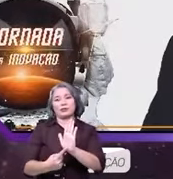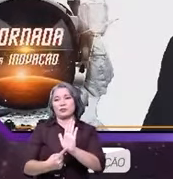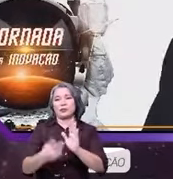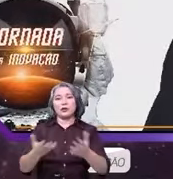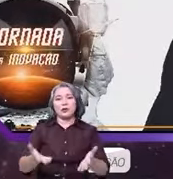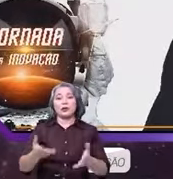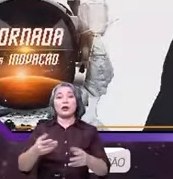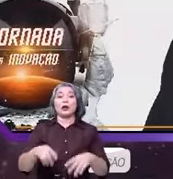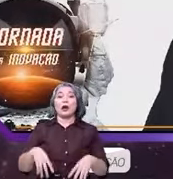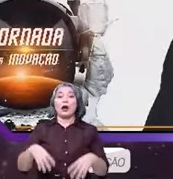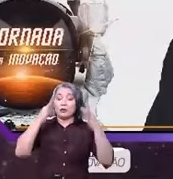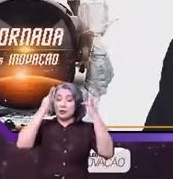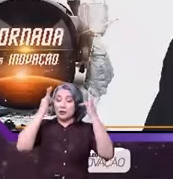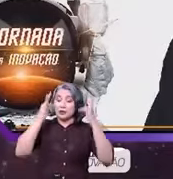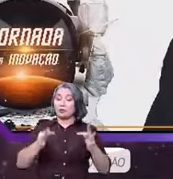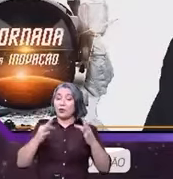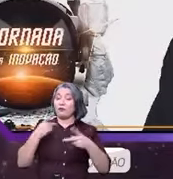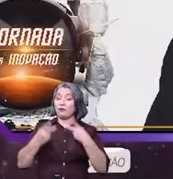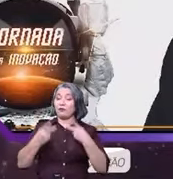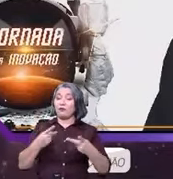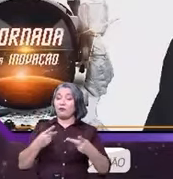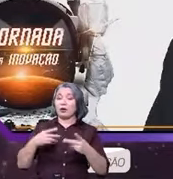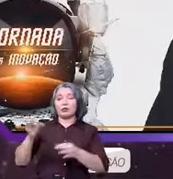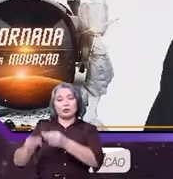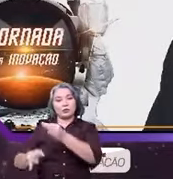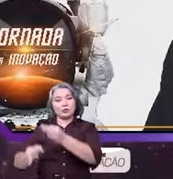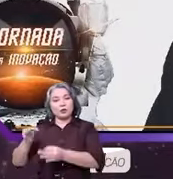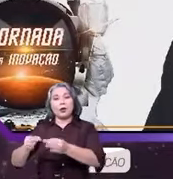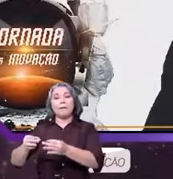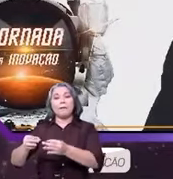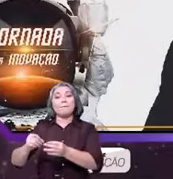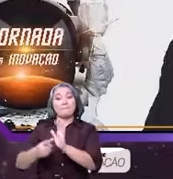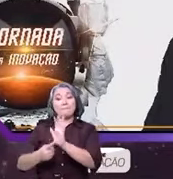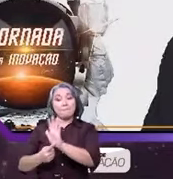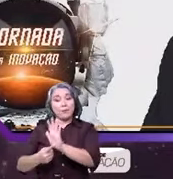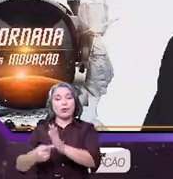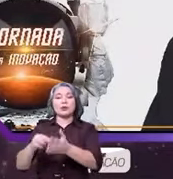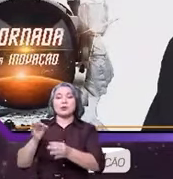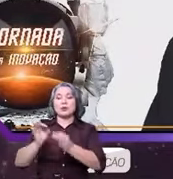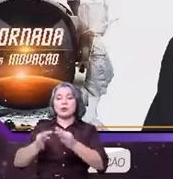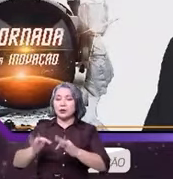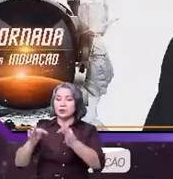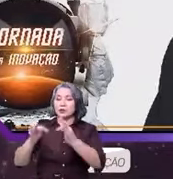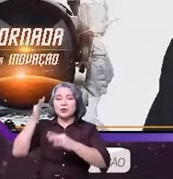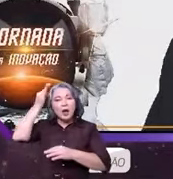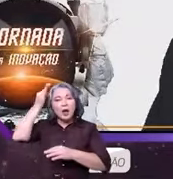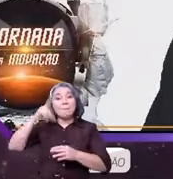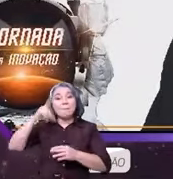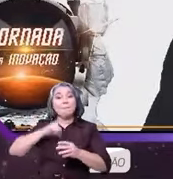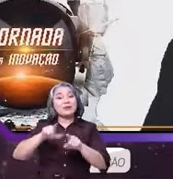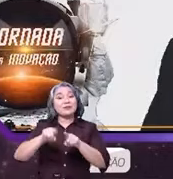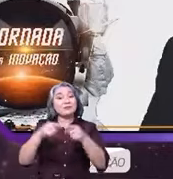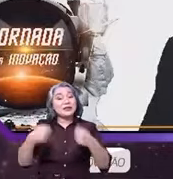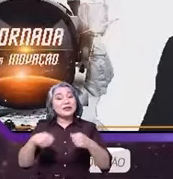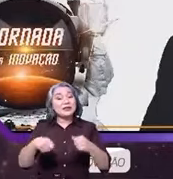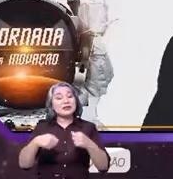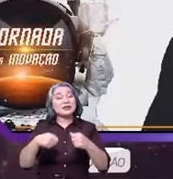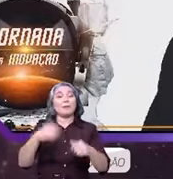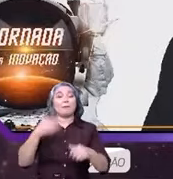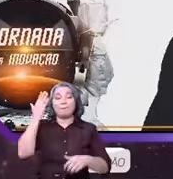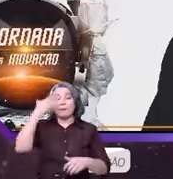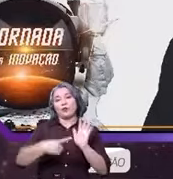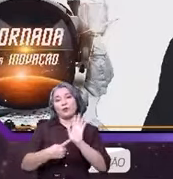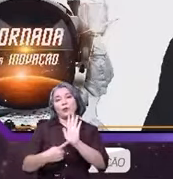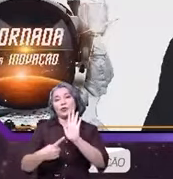testemunha tem razão, o Conselho Nacional de Justiça aplica metodologias ágeis, mas ainda carece de estatísticas concretas. A testemunha